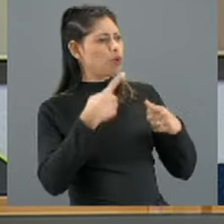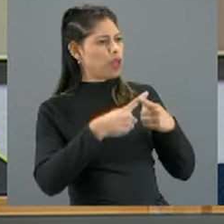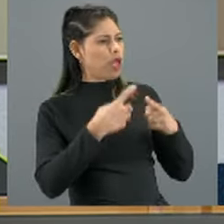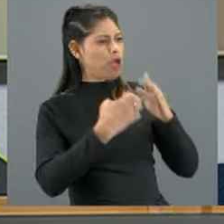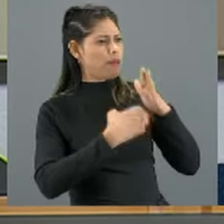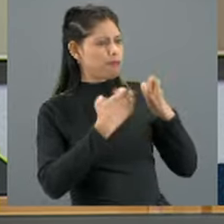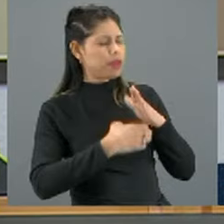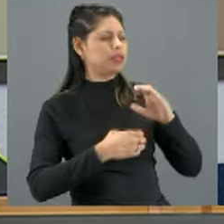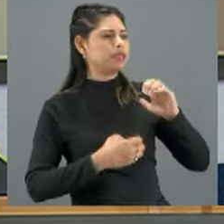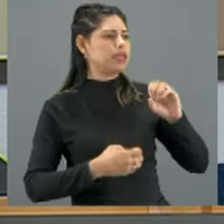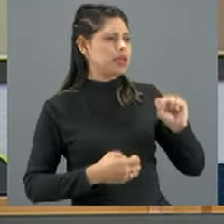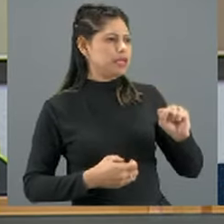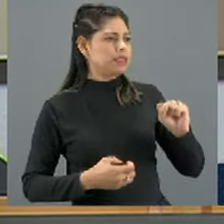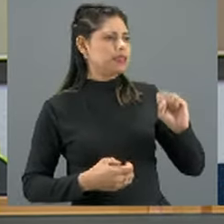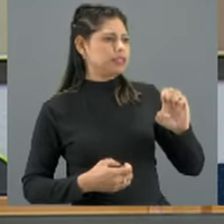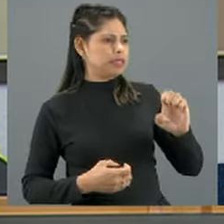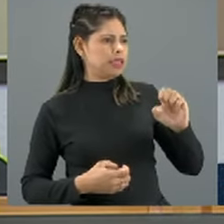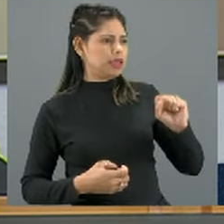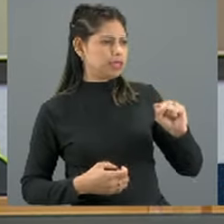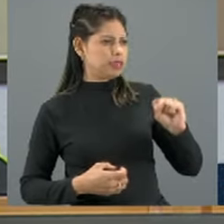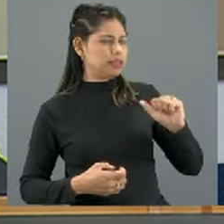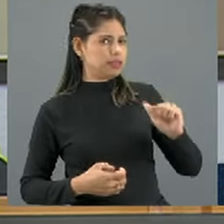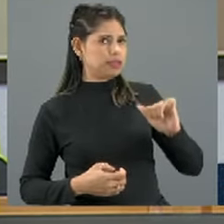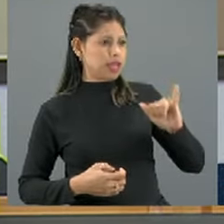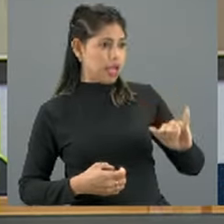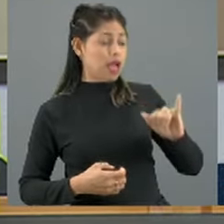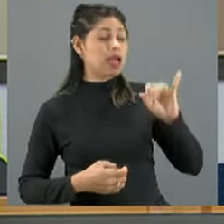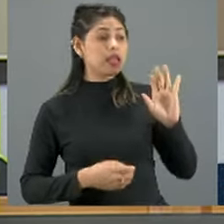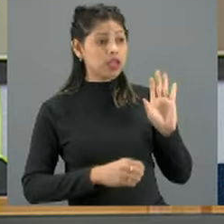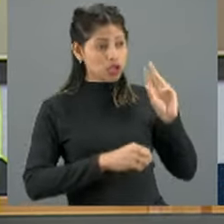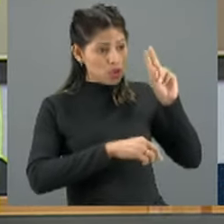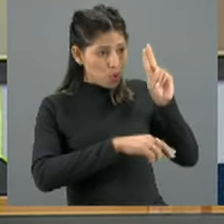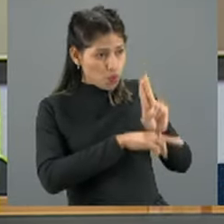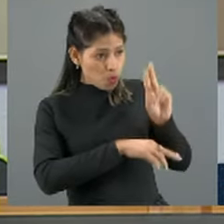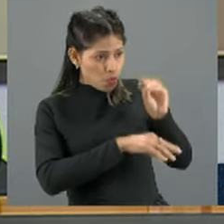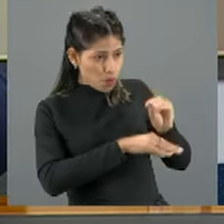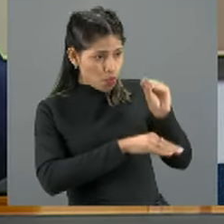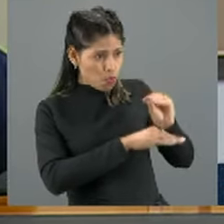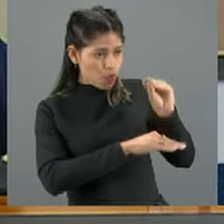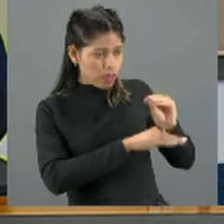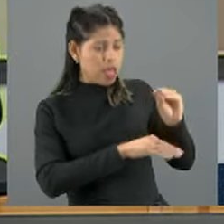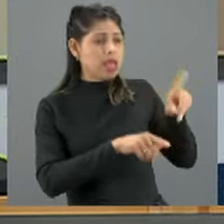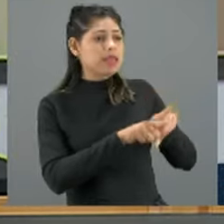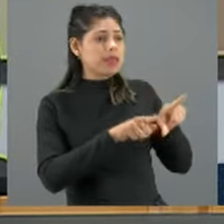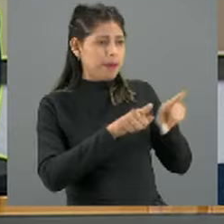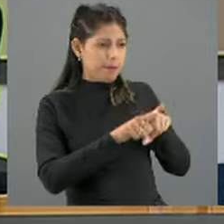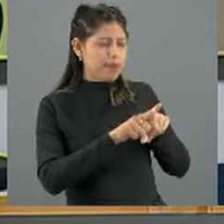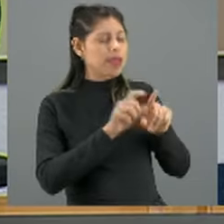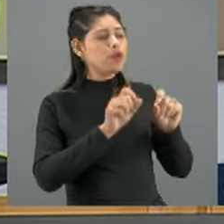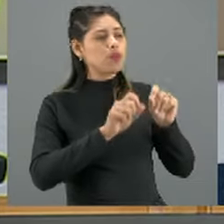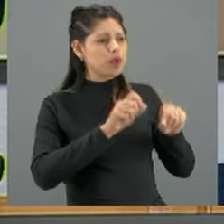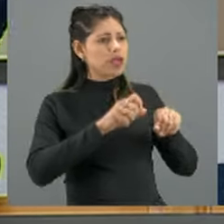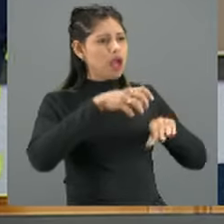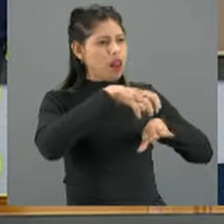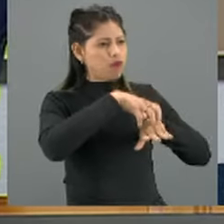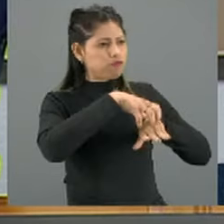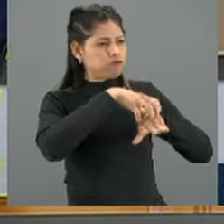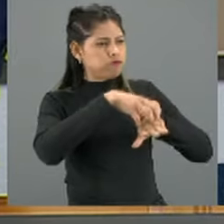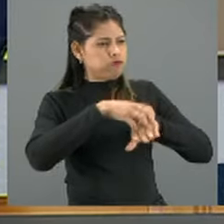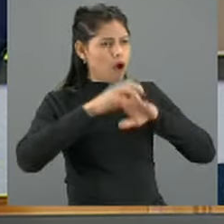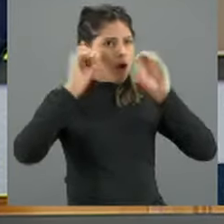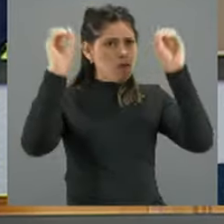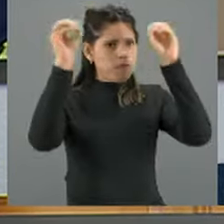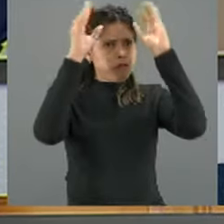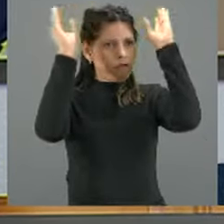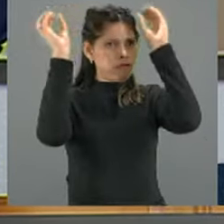tem viatura que dá suporte, que dá assistência. Então, às vezes, tem várias